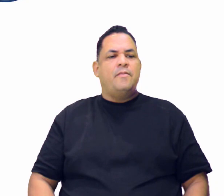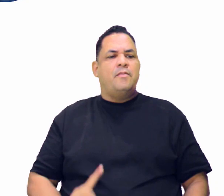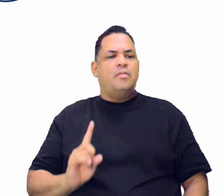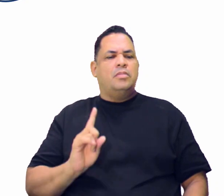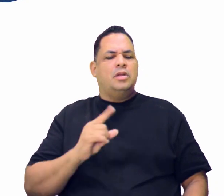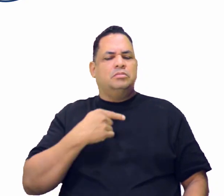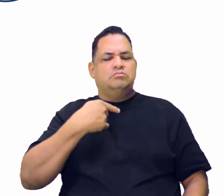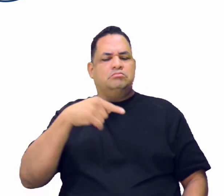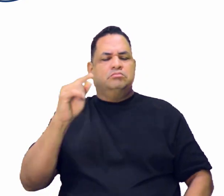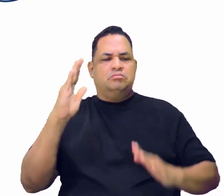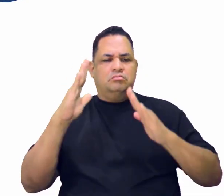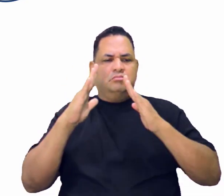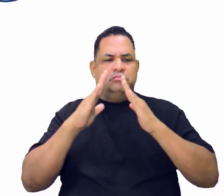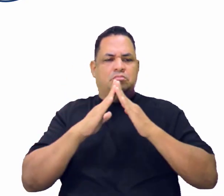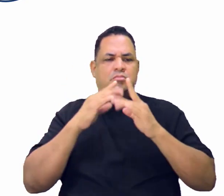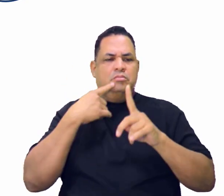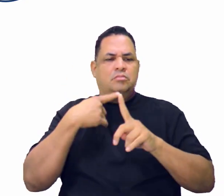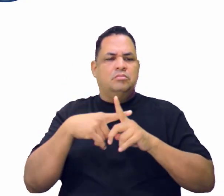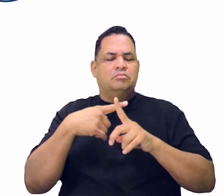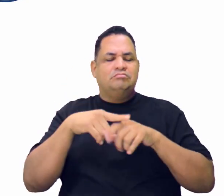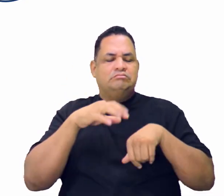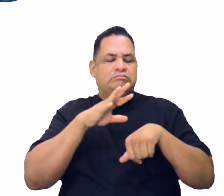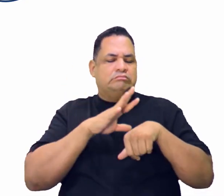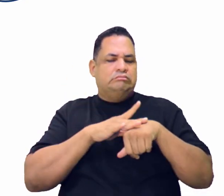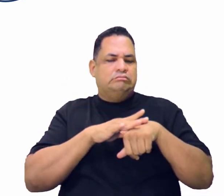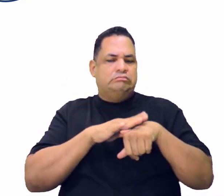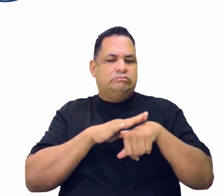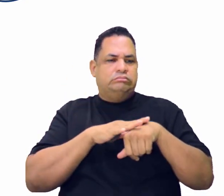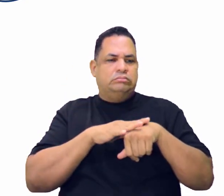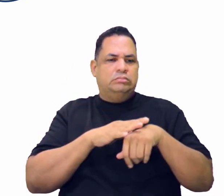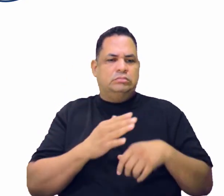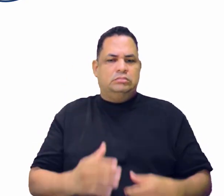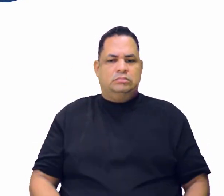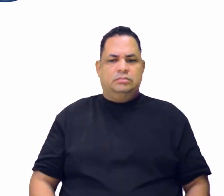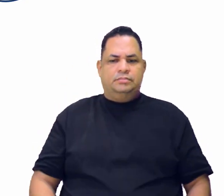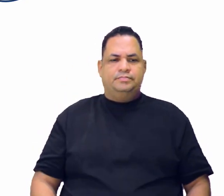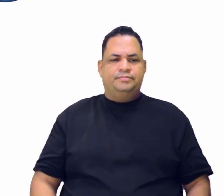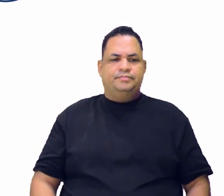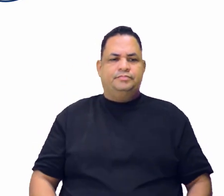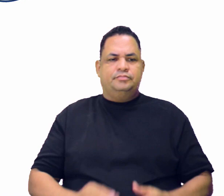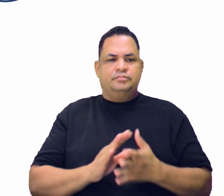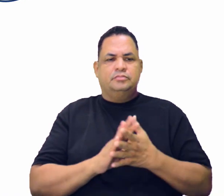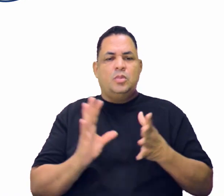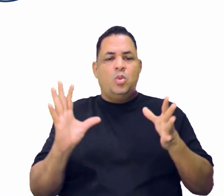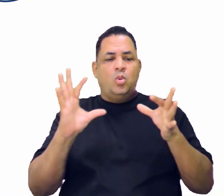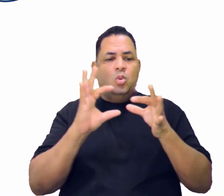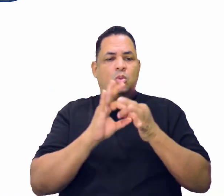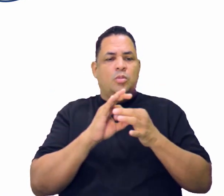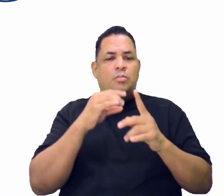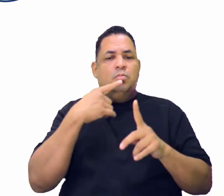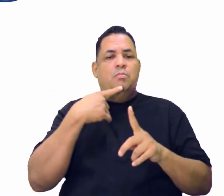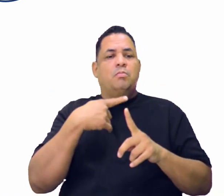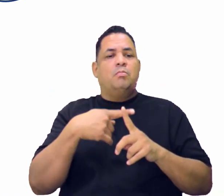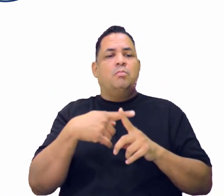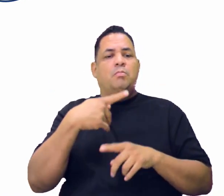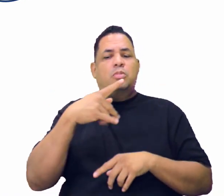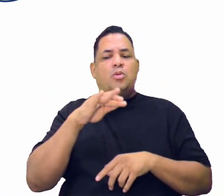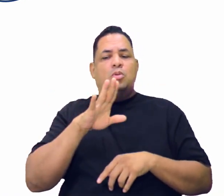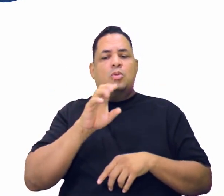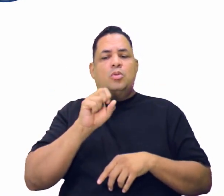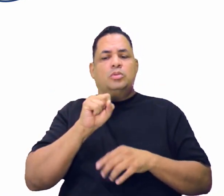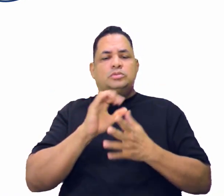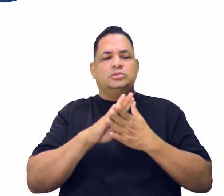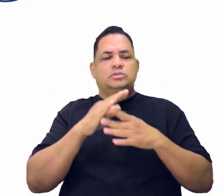Não fui à escola porque estava doente. Então, esse porquê aqui, ó, de conjunção. Não fui à escola, pois